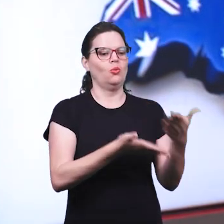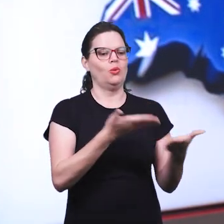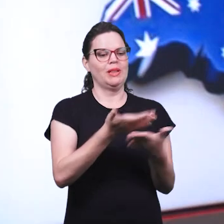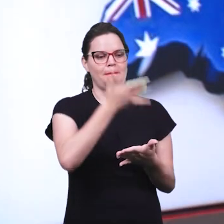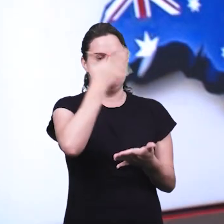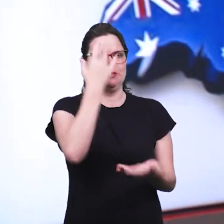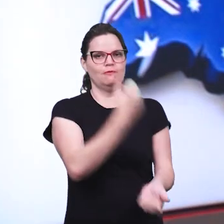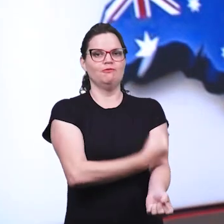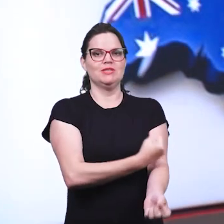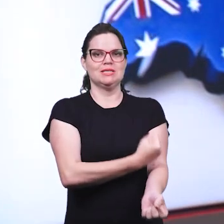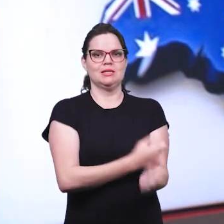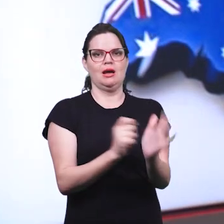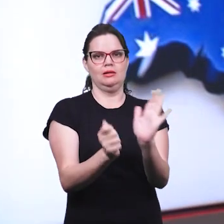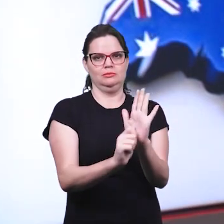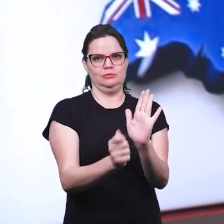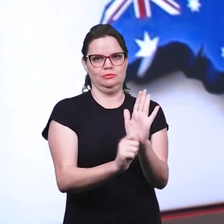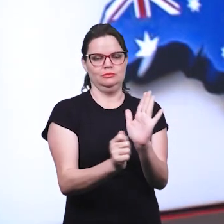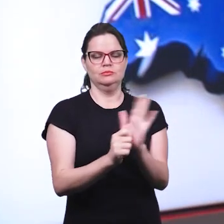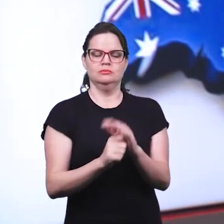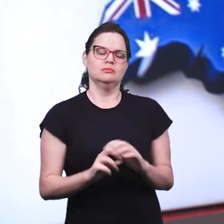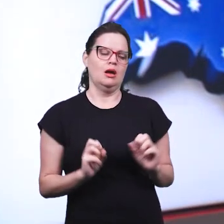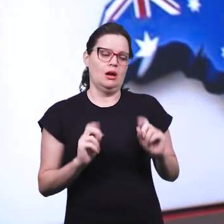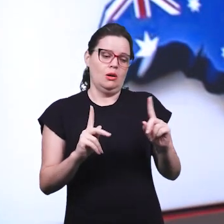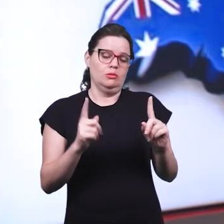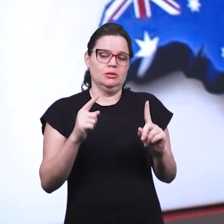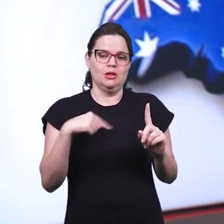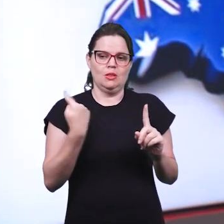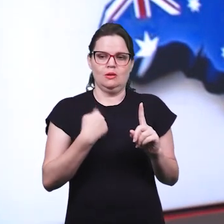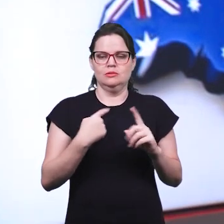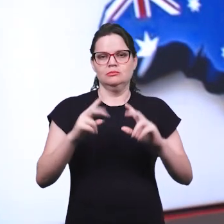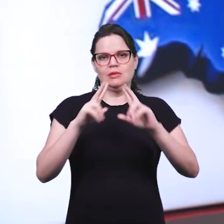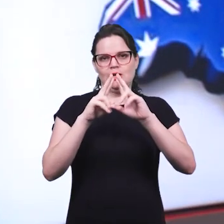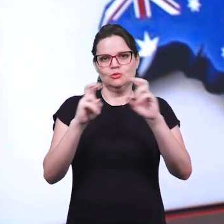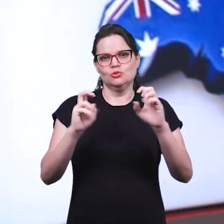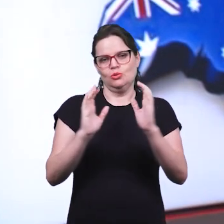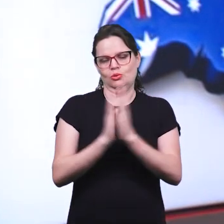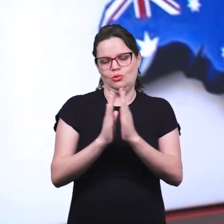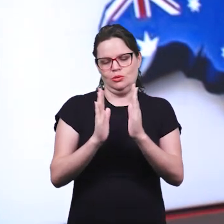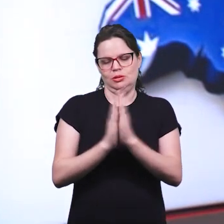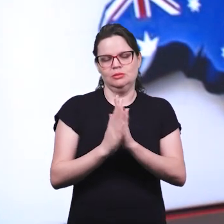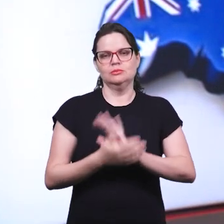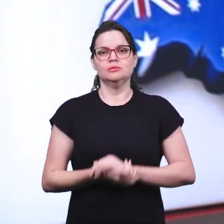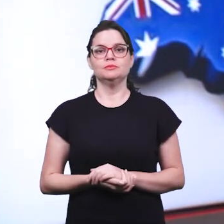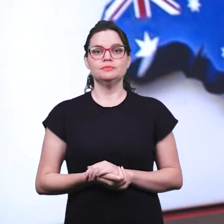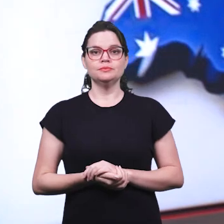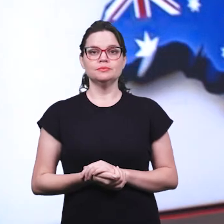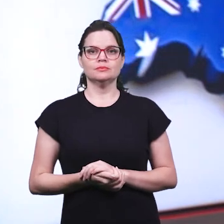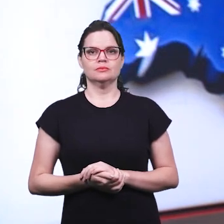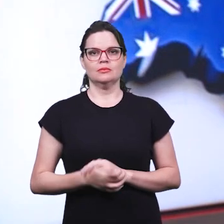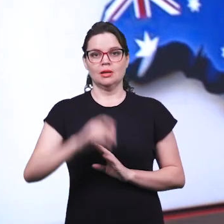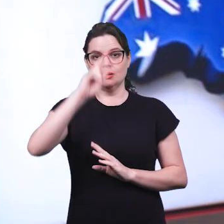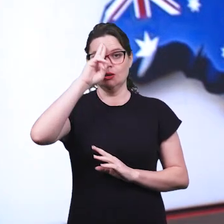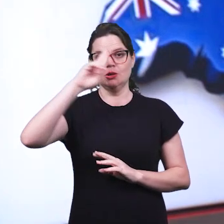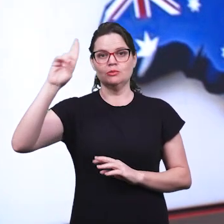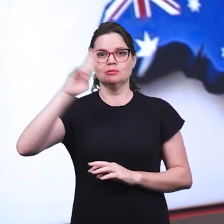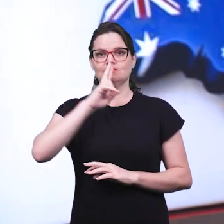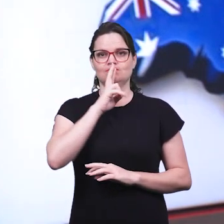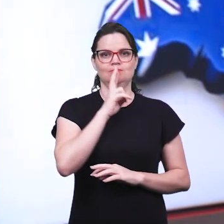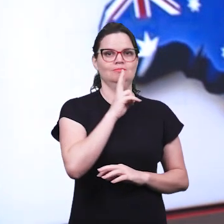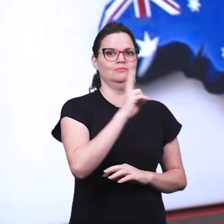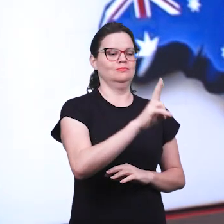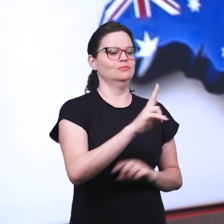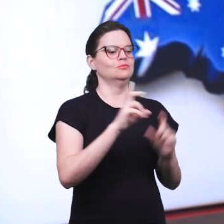Então oramos sobre o assunto, ali mesmo, na reunião. E o Senhor de imediato respondeu: a